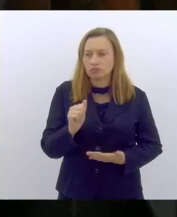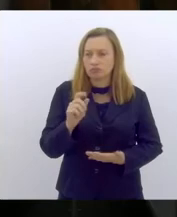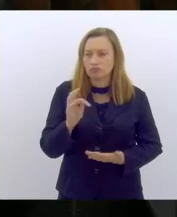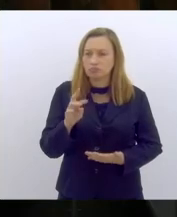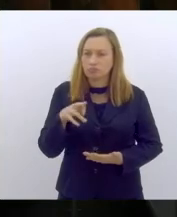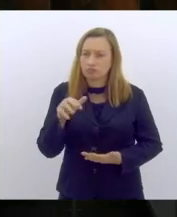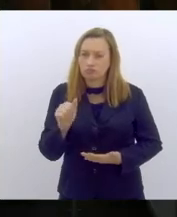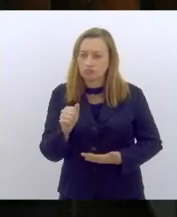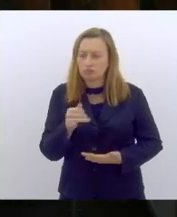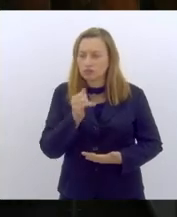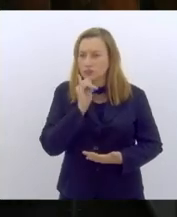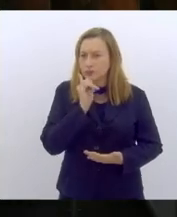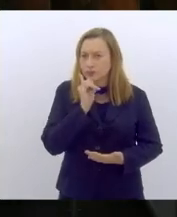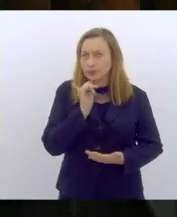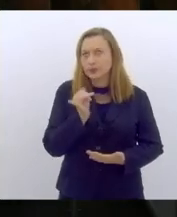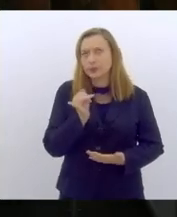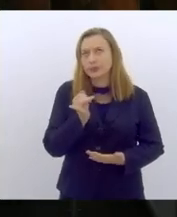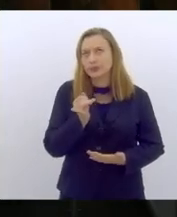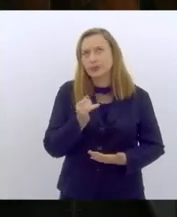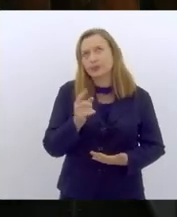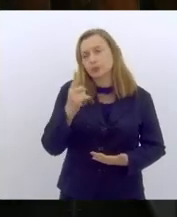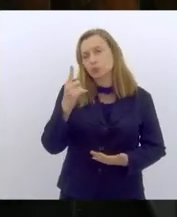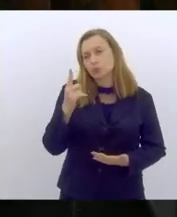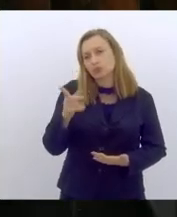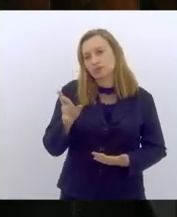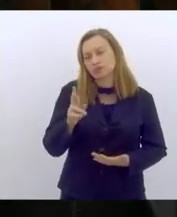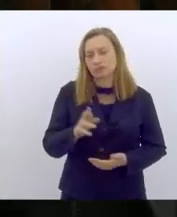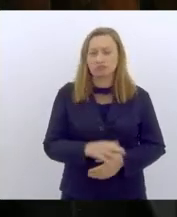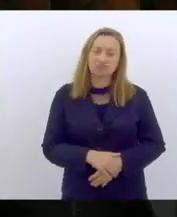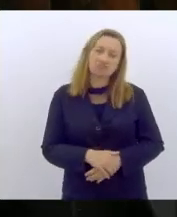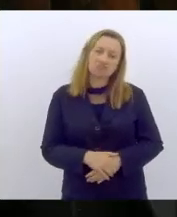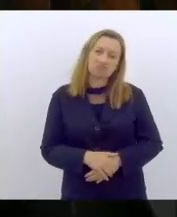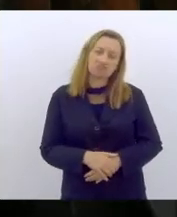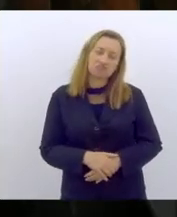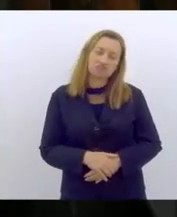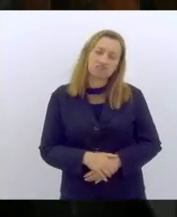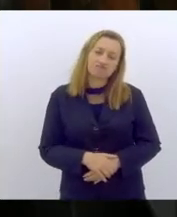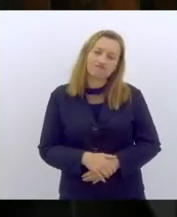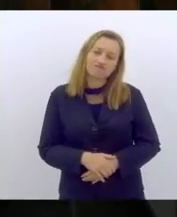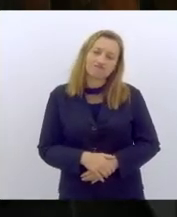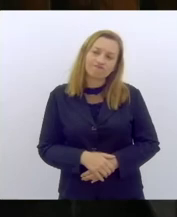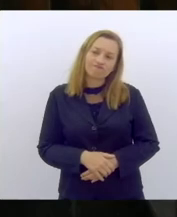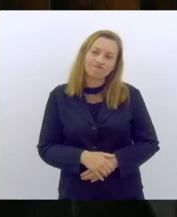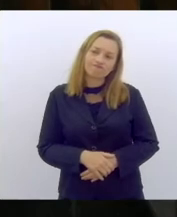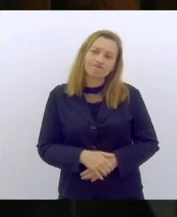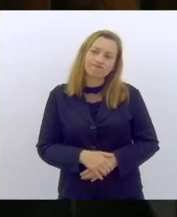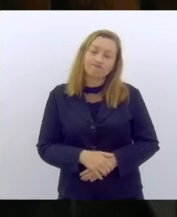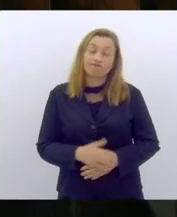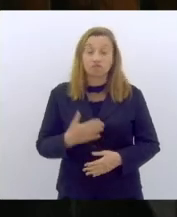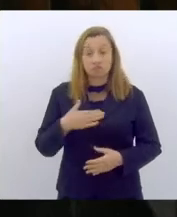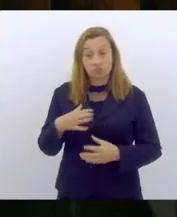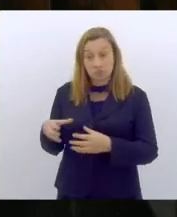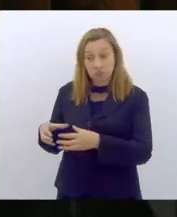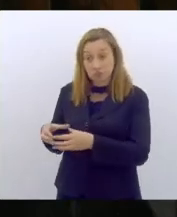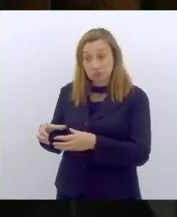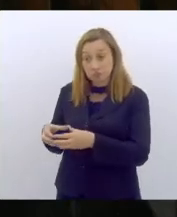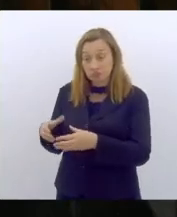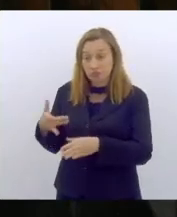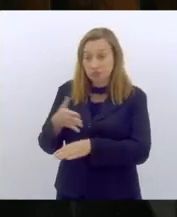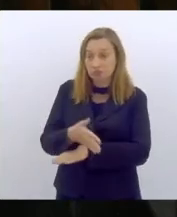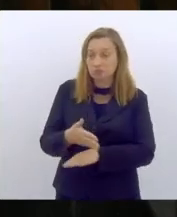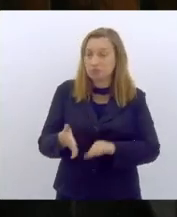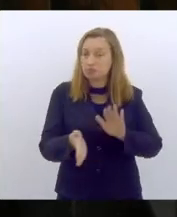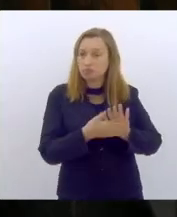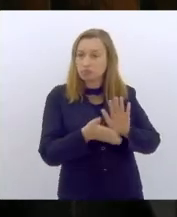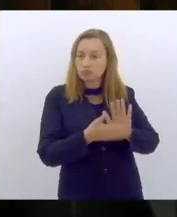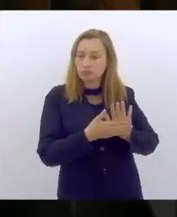vou dar um exemplo simbólico fosse um real um real aí essa minha equipe chegou de